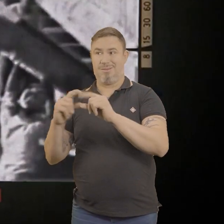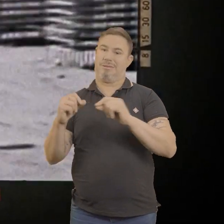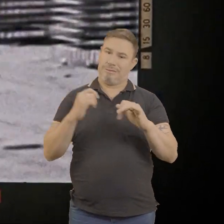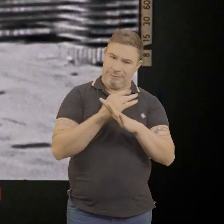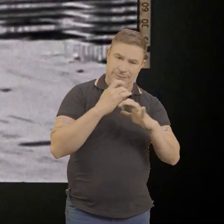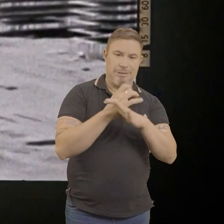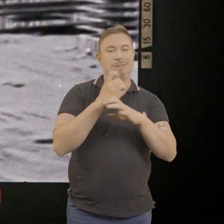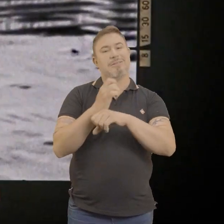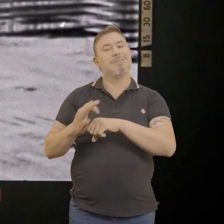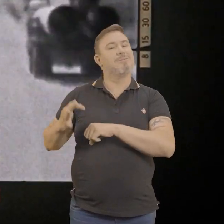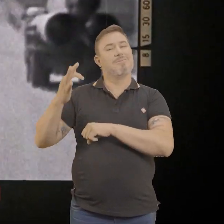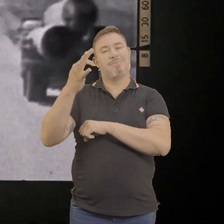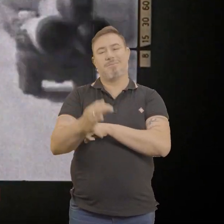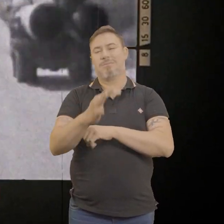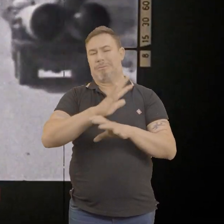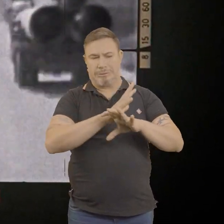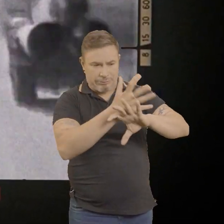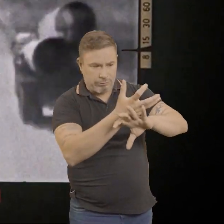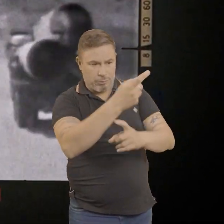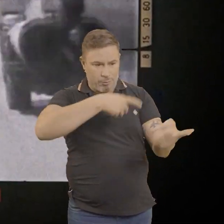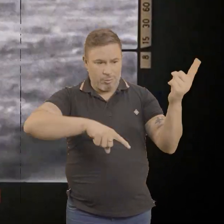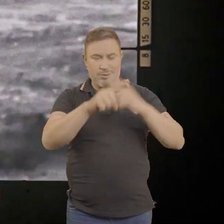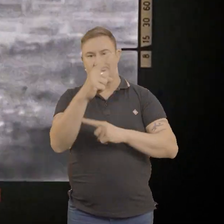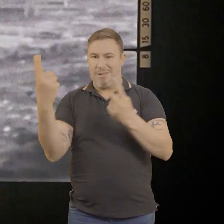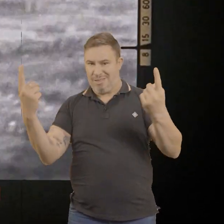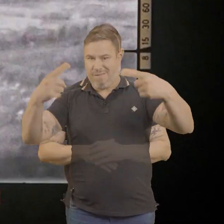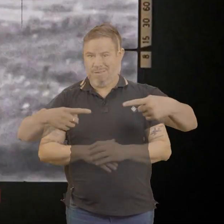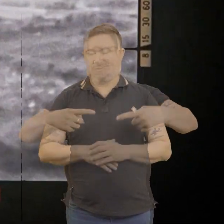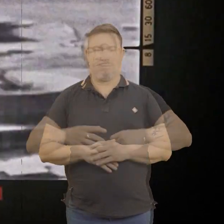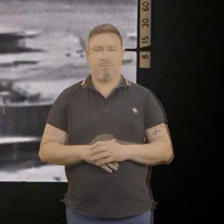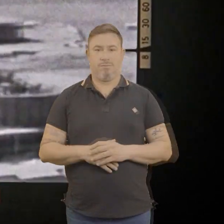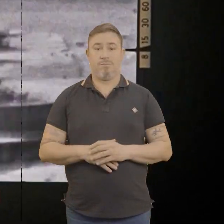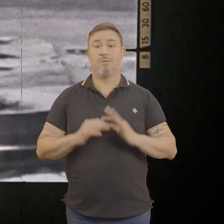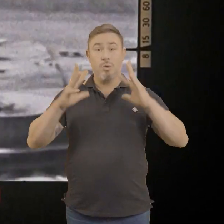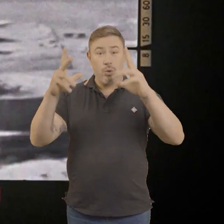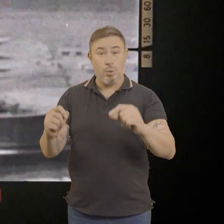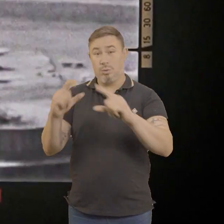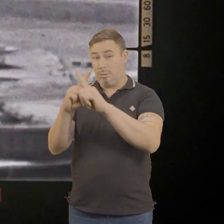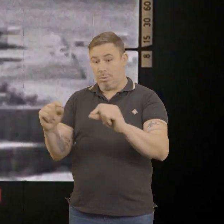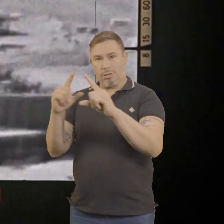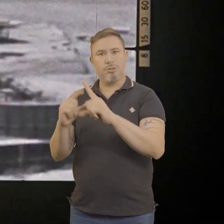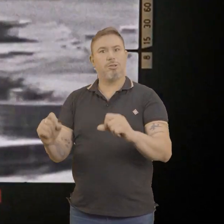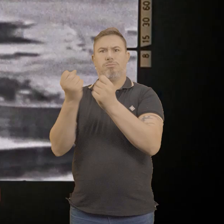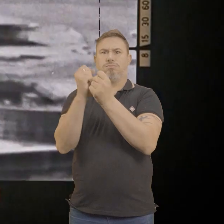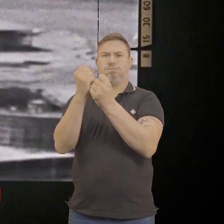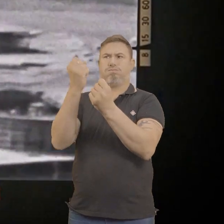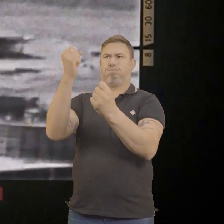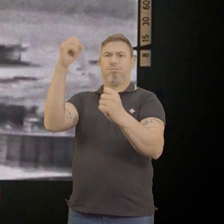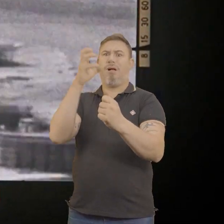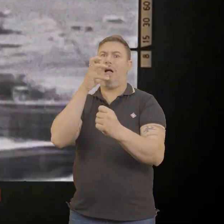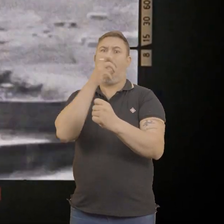esperança, superando desertos e desafios. Tudo em Brasília cresce vertiginosamente num